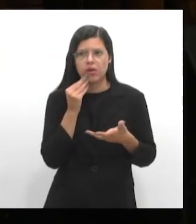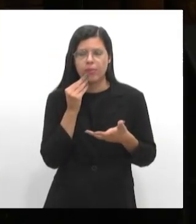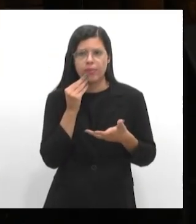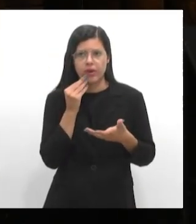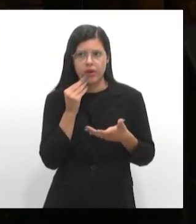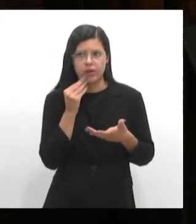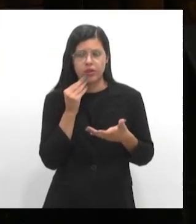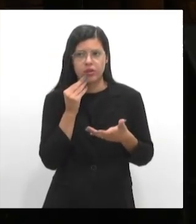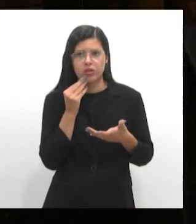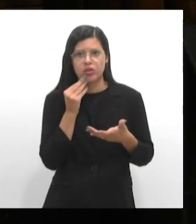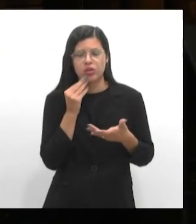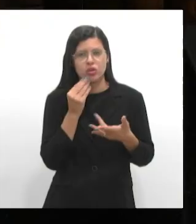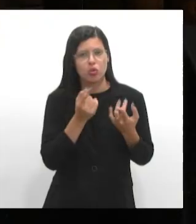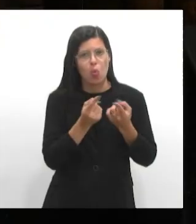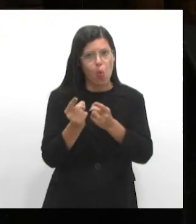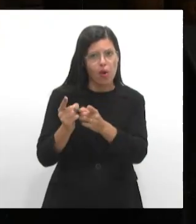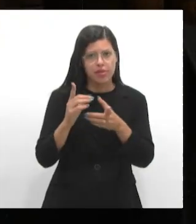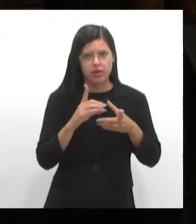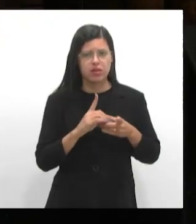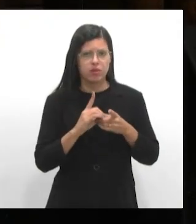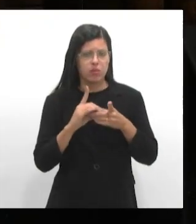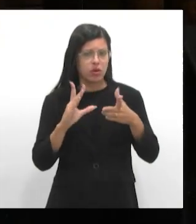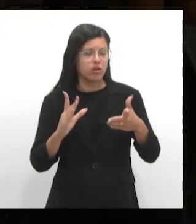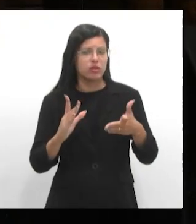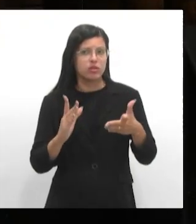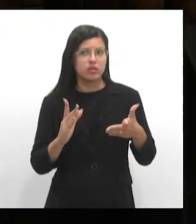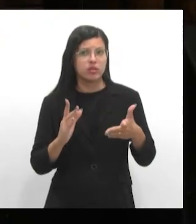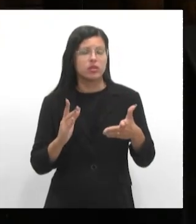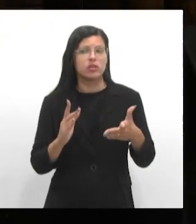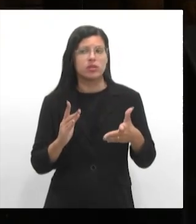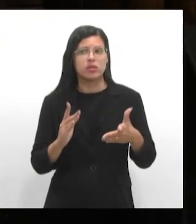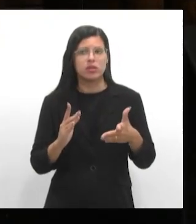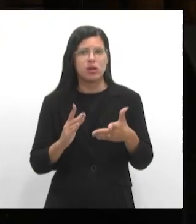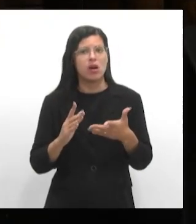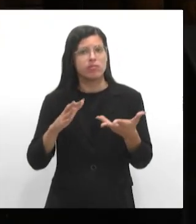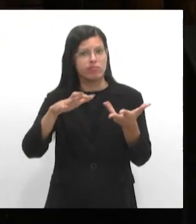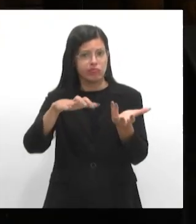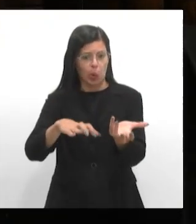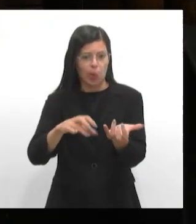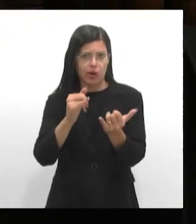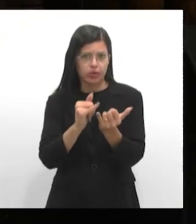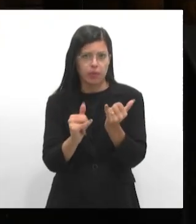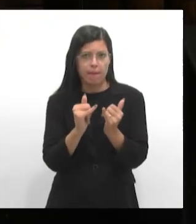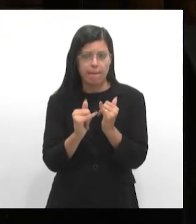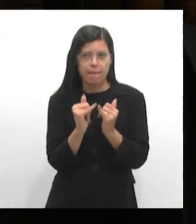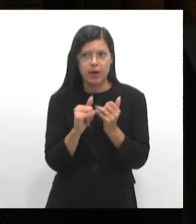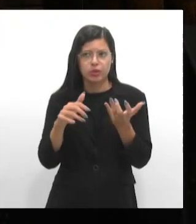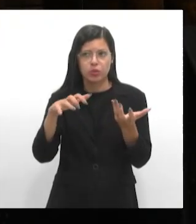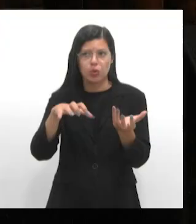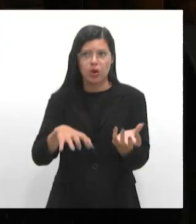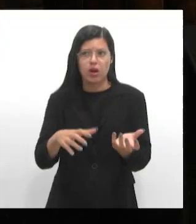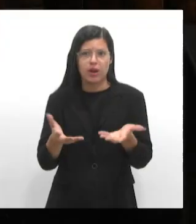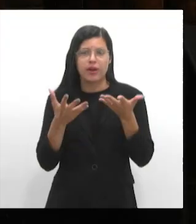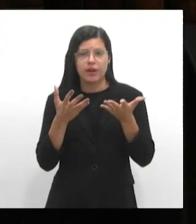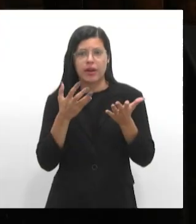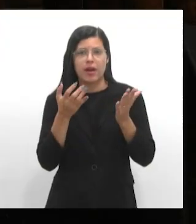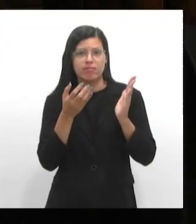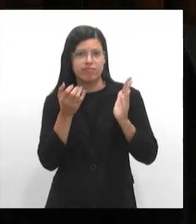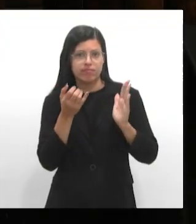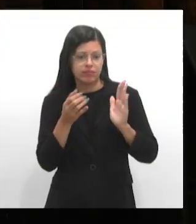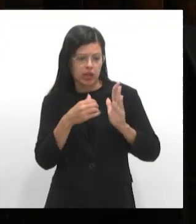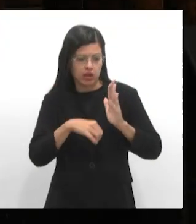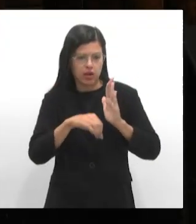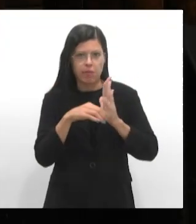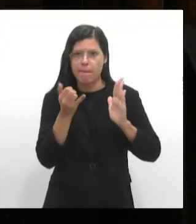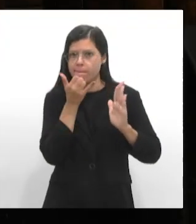a nossa democracia, né? E que uma parte do Congresso quer anistiar.